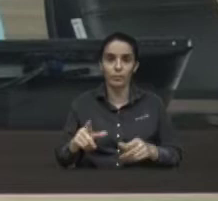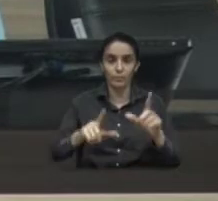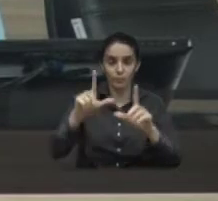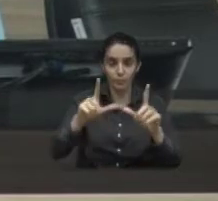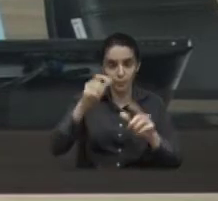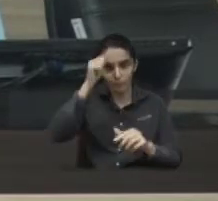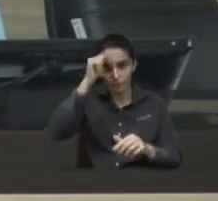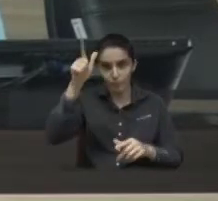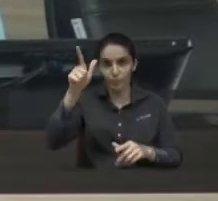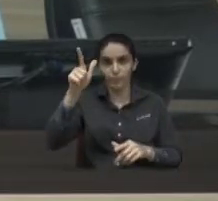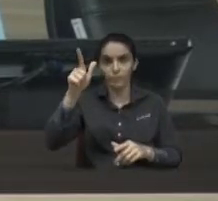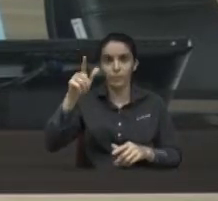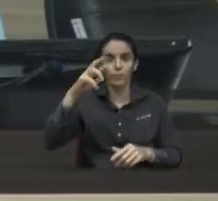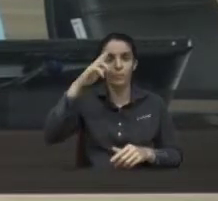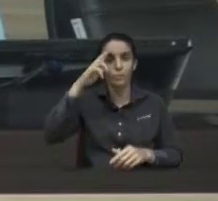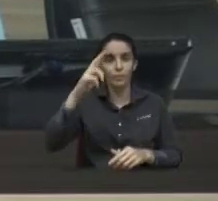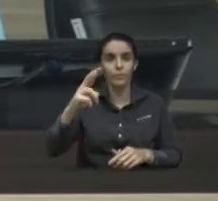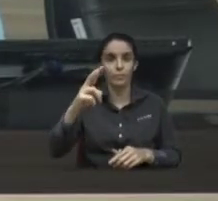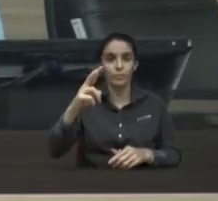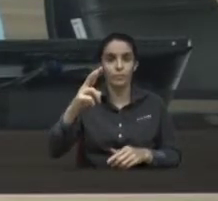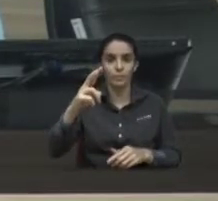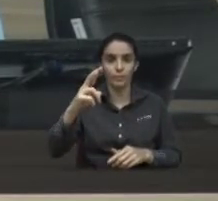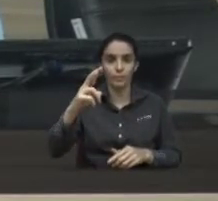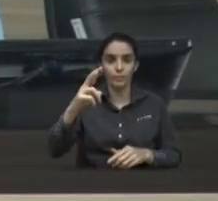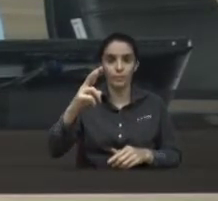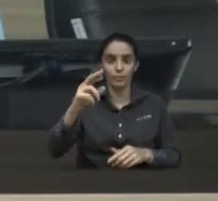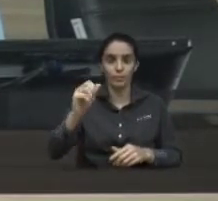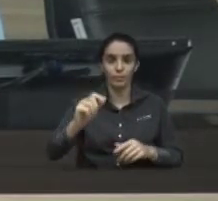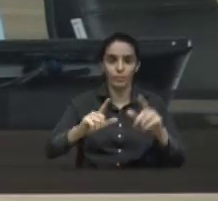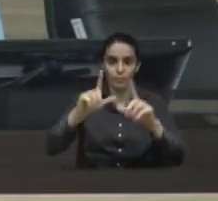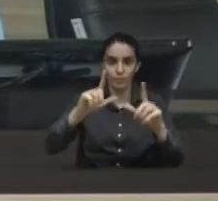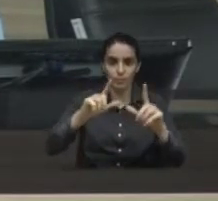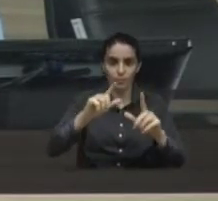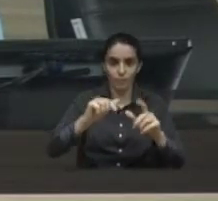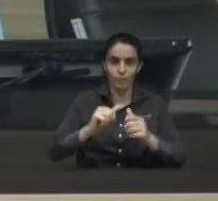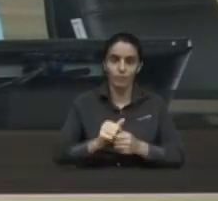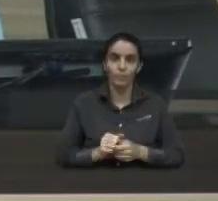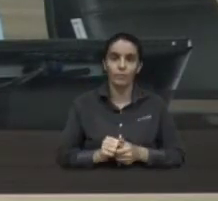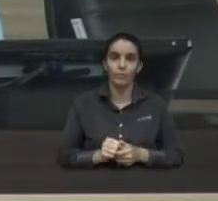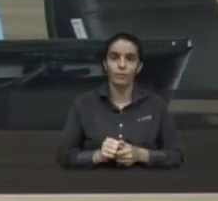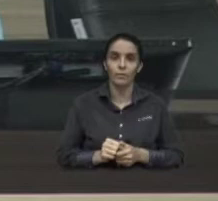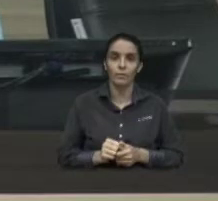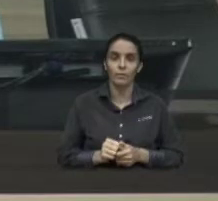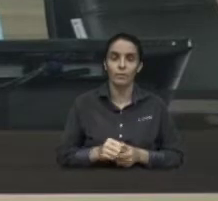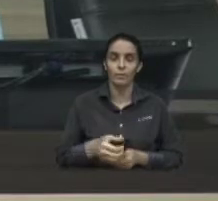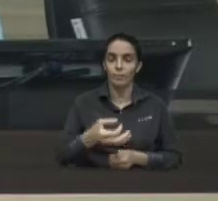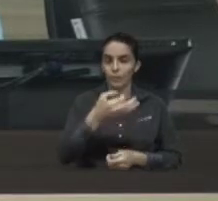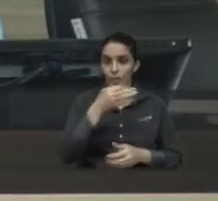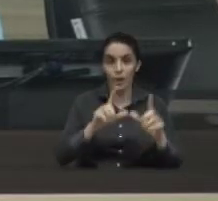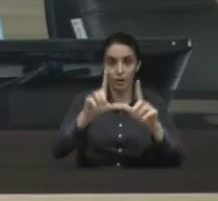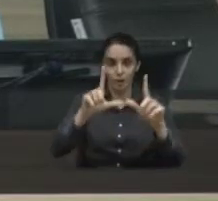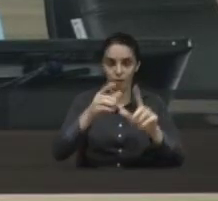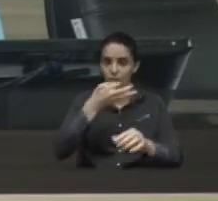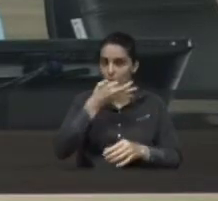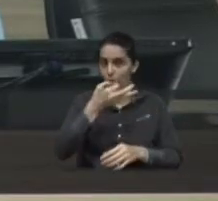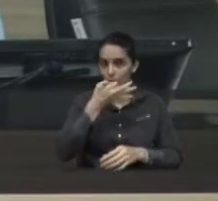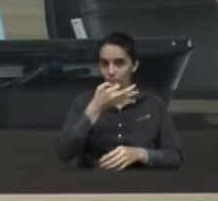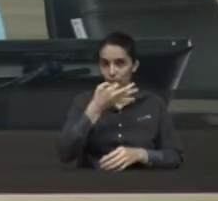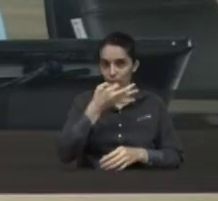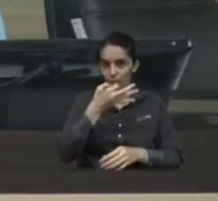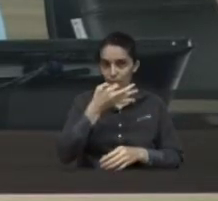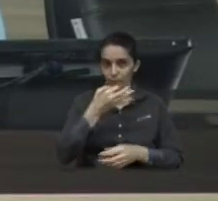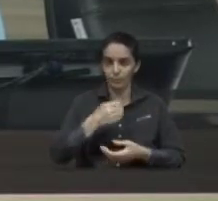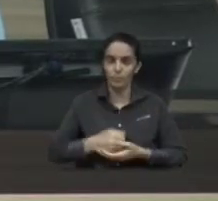é dono do canal cedente é a TV Opinião da cidade de Araras.